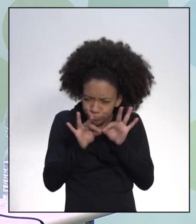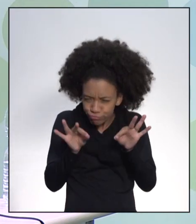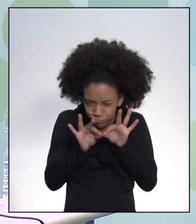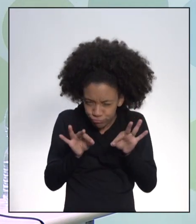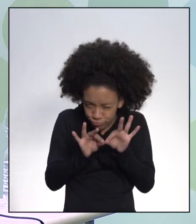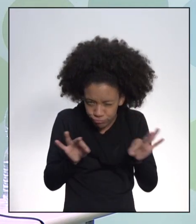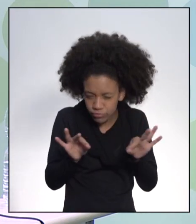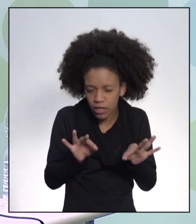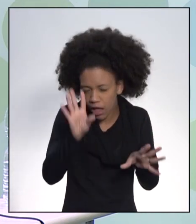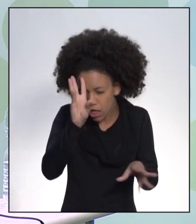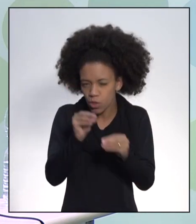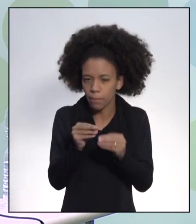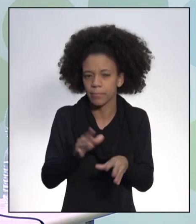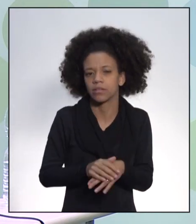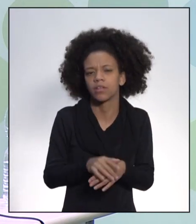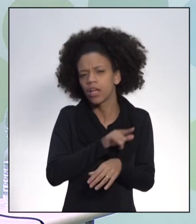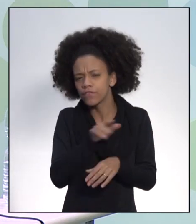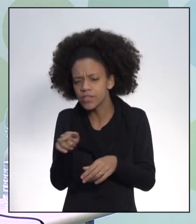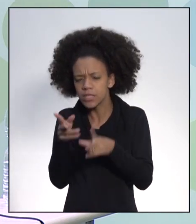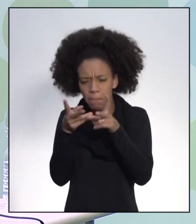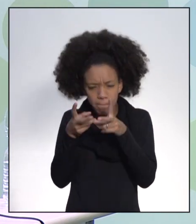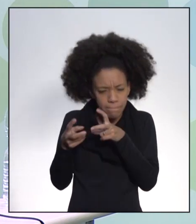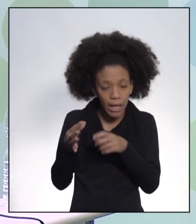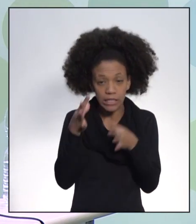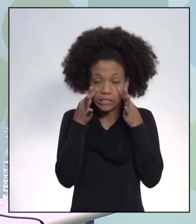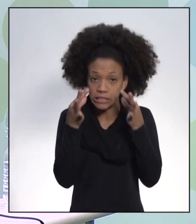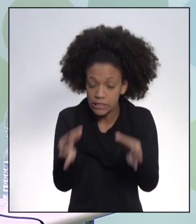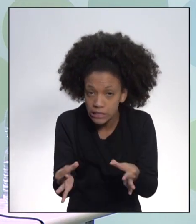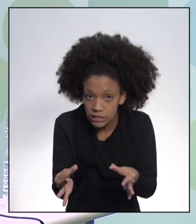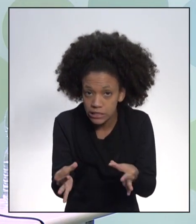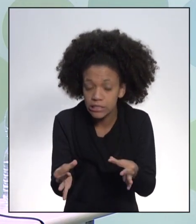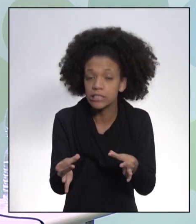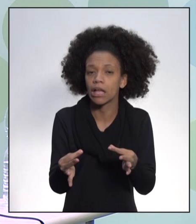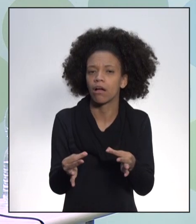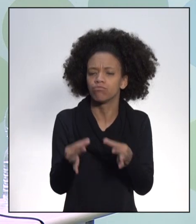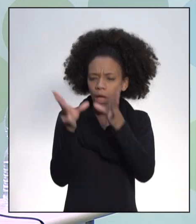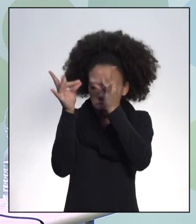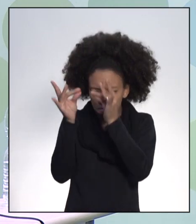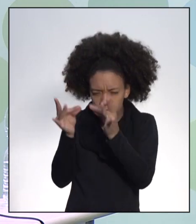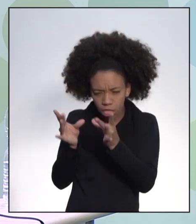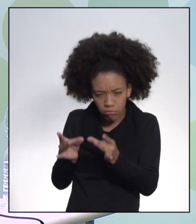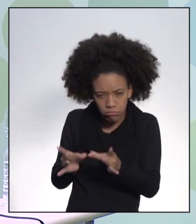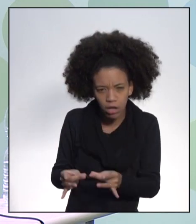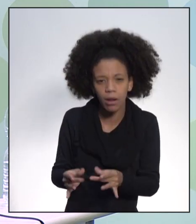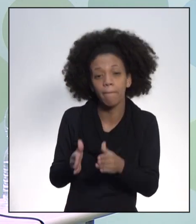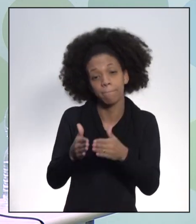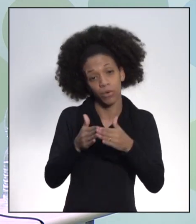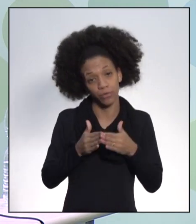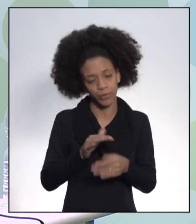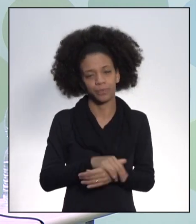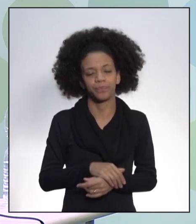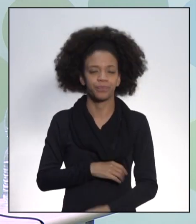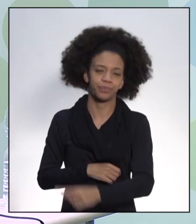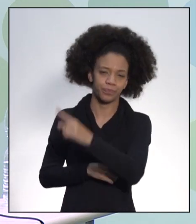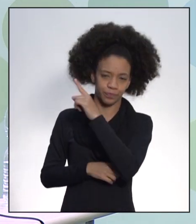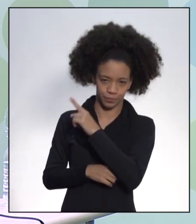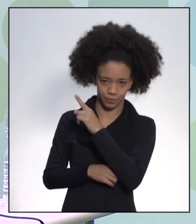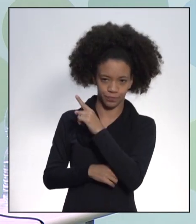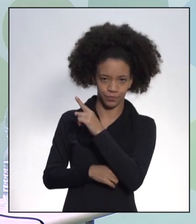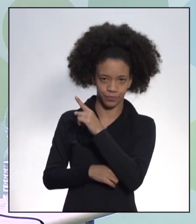Assis. Eu queria que vocês agora prestassem bastante atenção nesses elementos, né? Por favor, volta na tela, né?